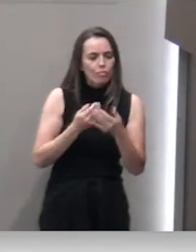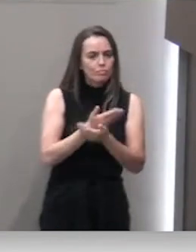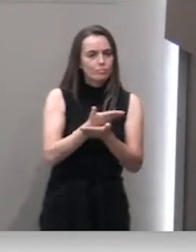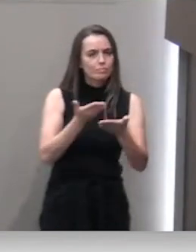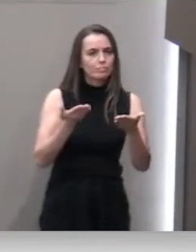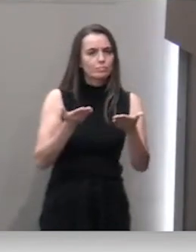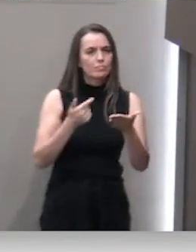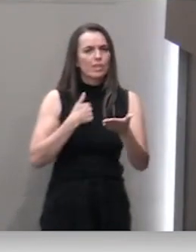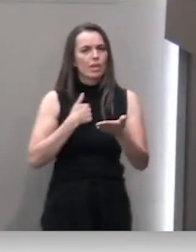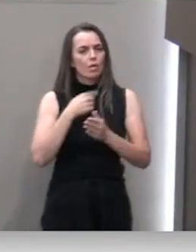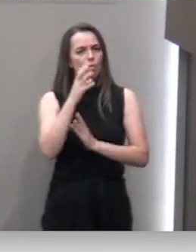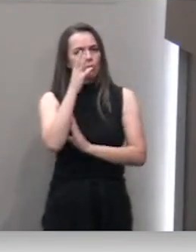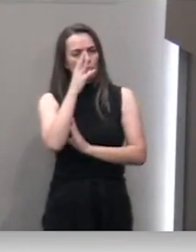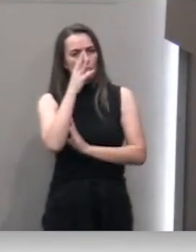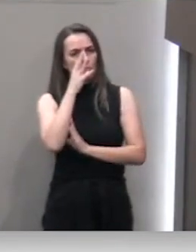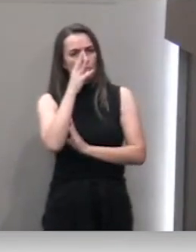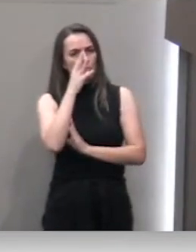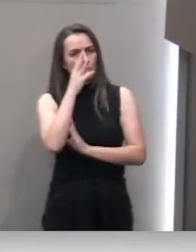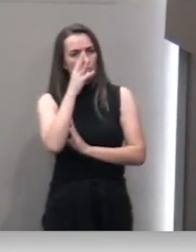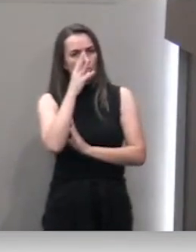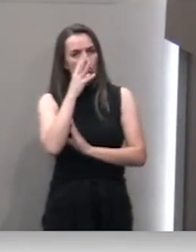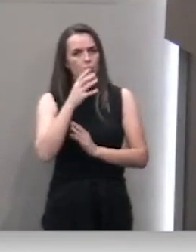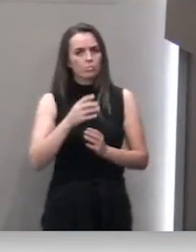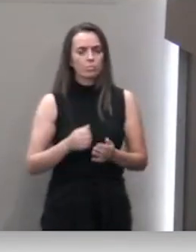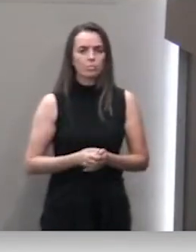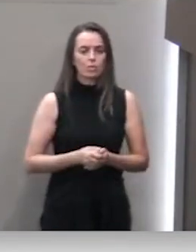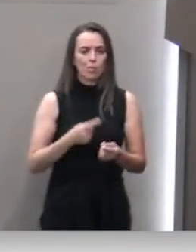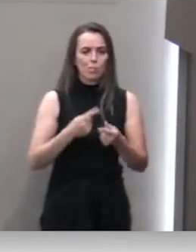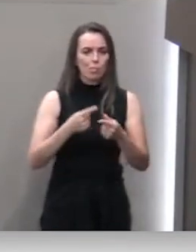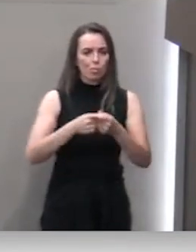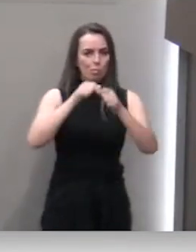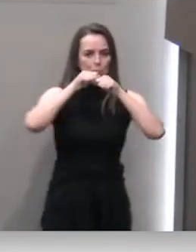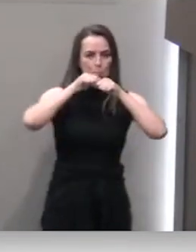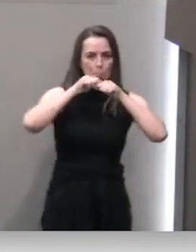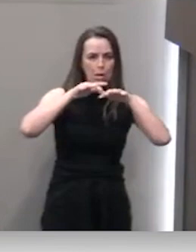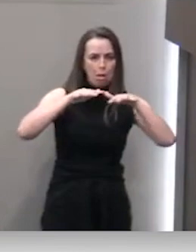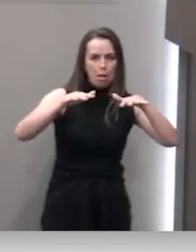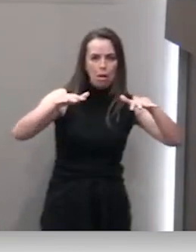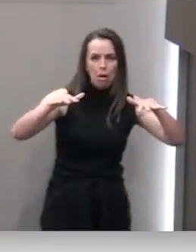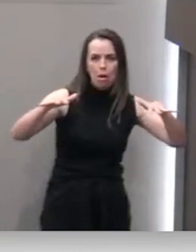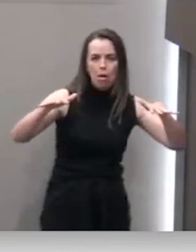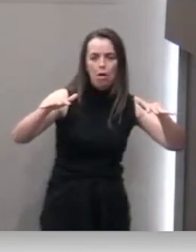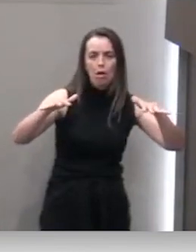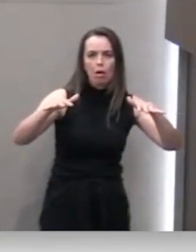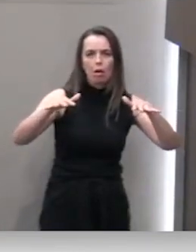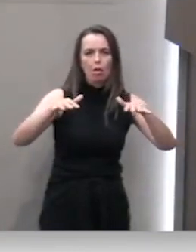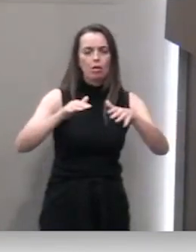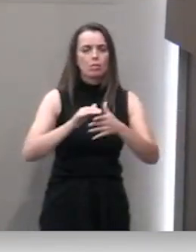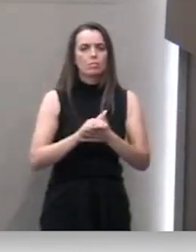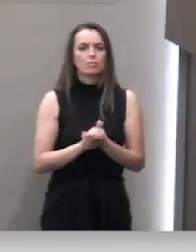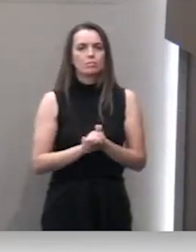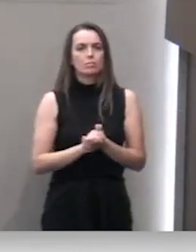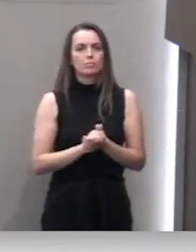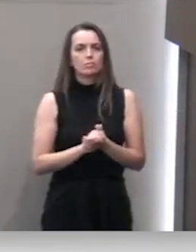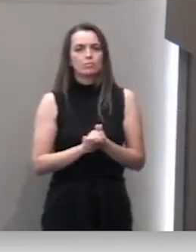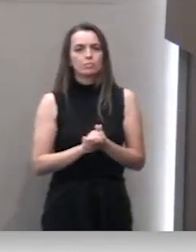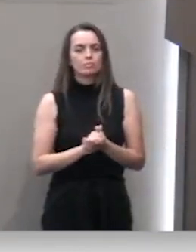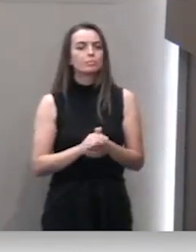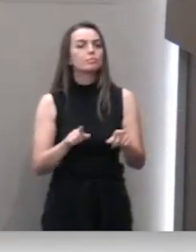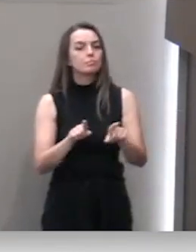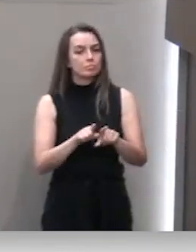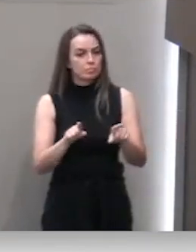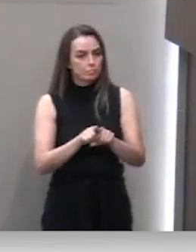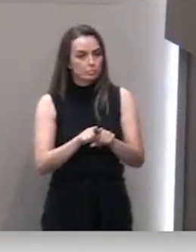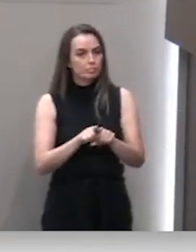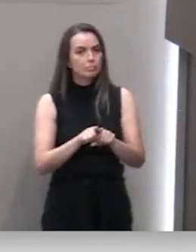que eu fiquei um pouco surpreso pela repercussão que deu e pela até uma